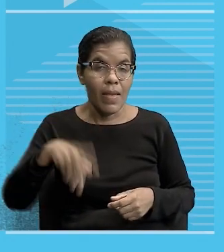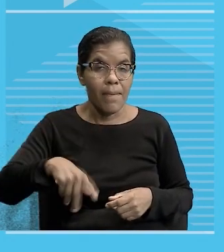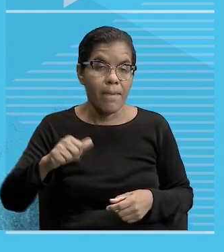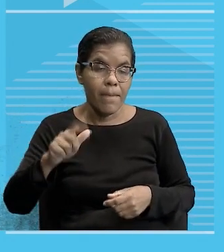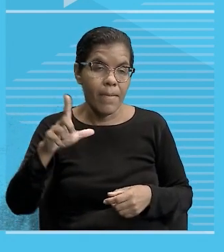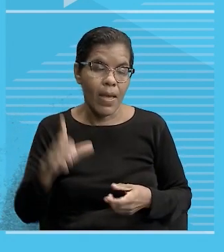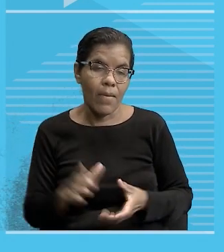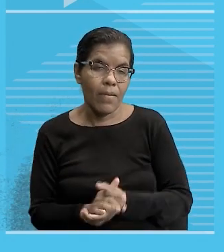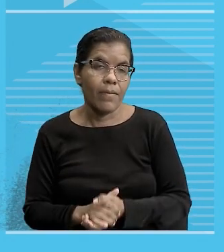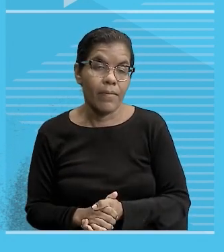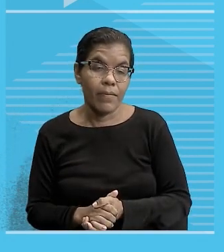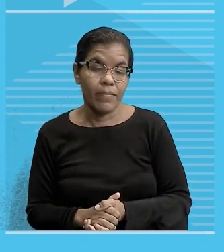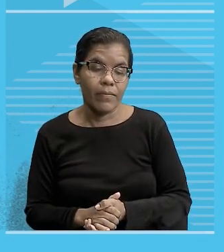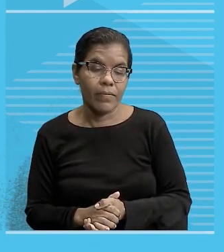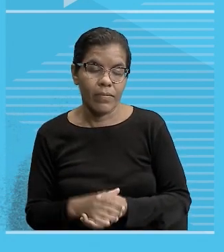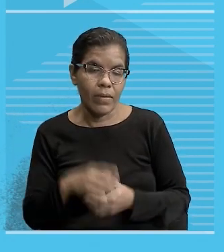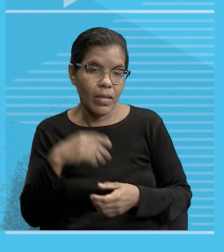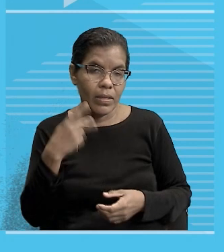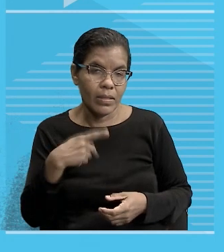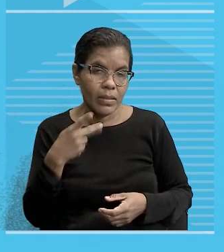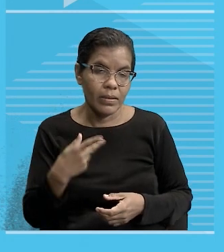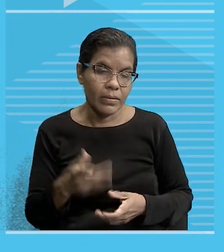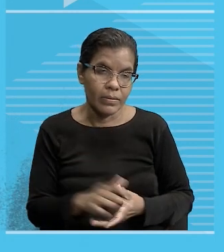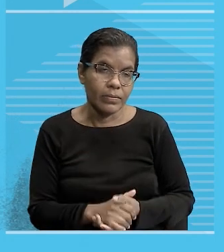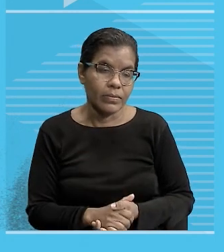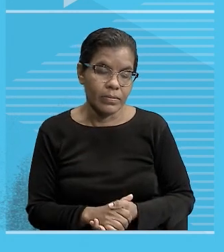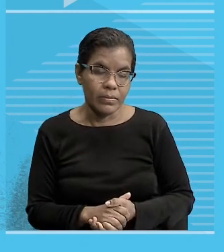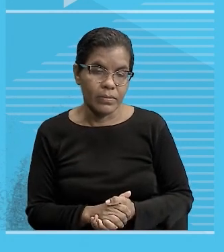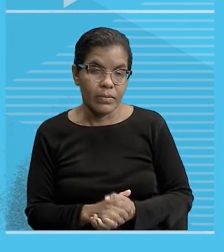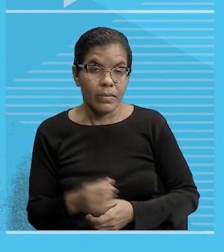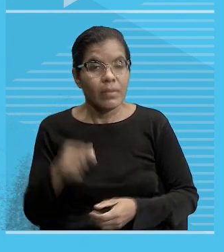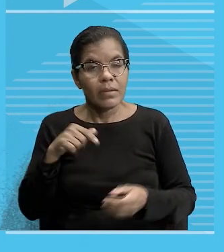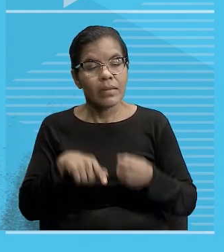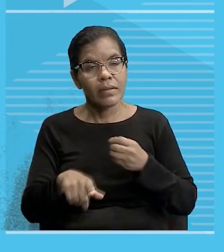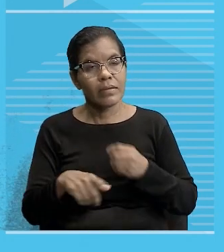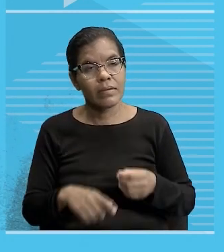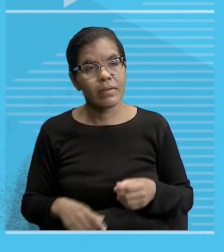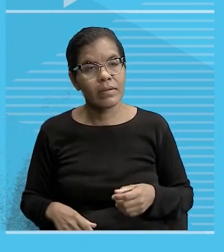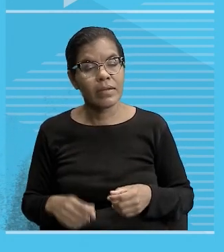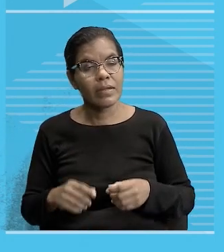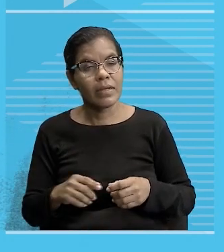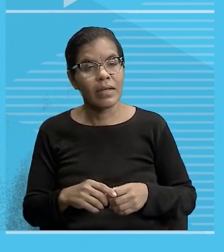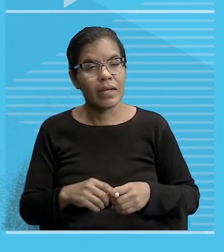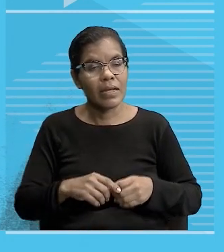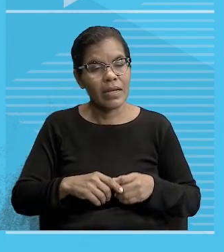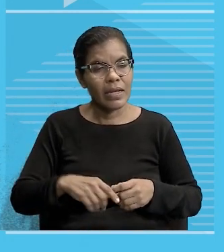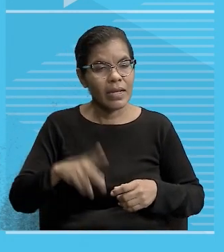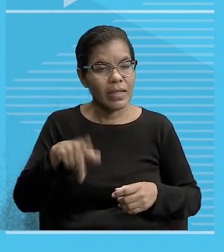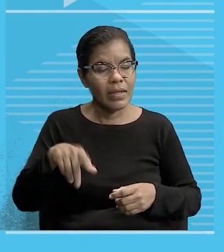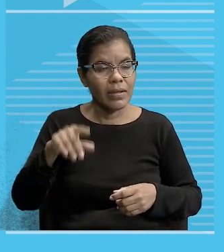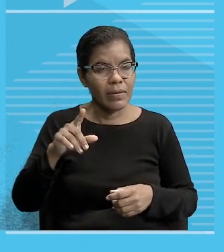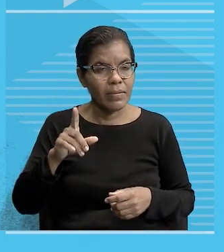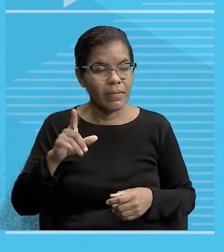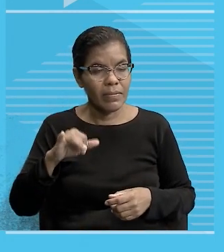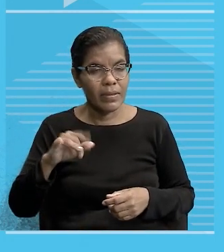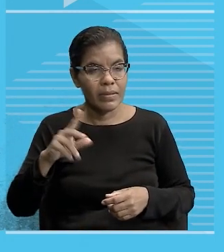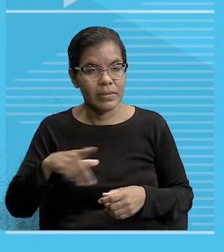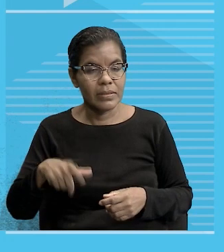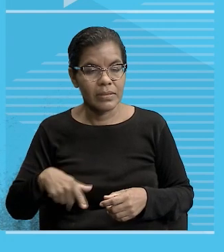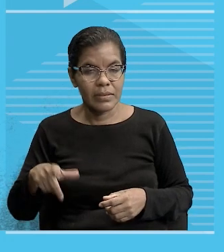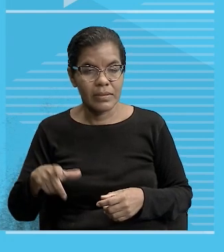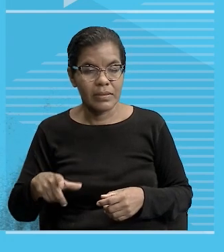mal dizer assim olha vai naquela Pizzaria não aí você porque que eu não posso ir